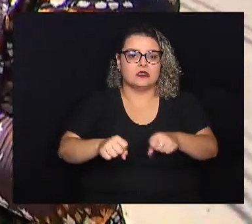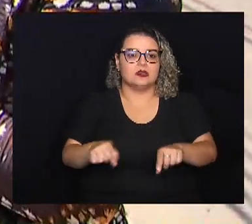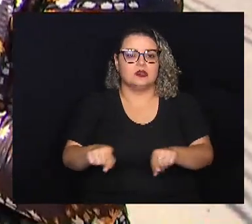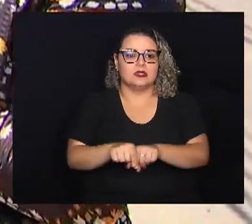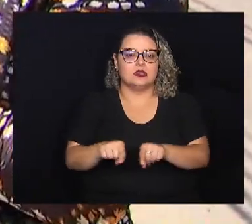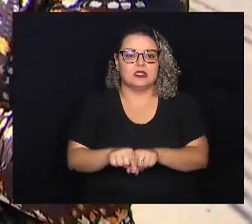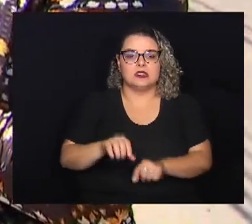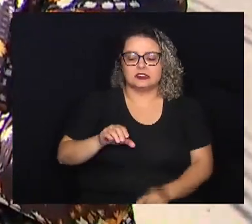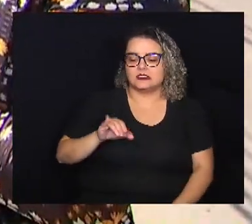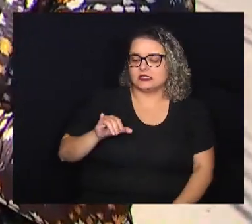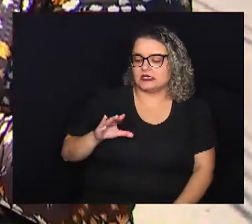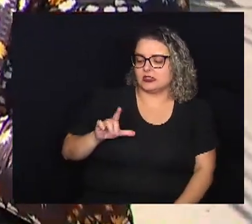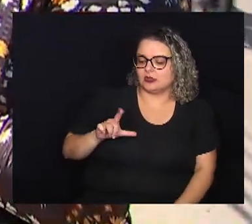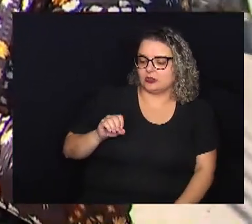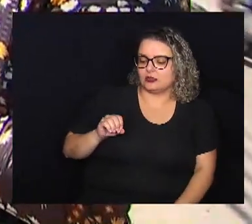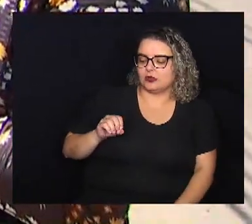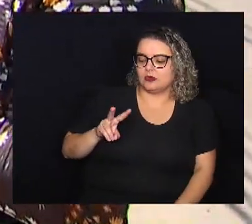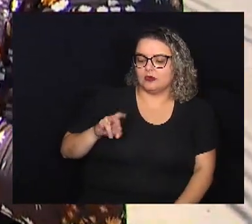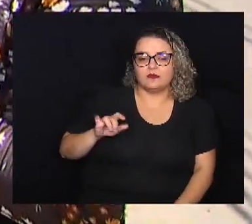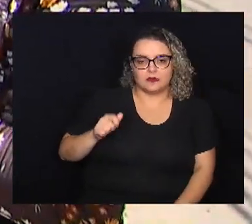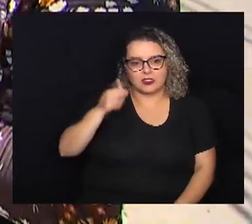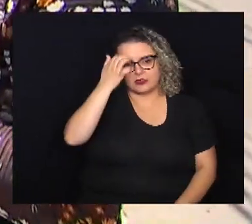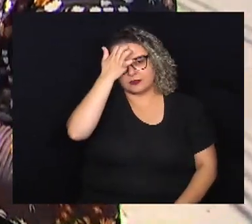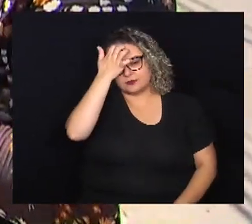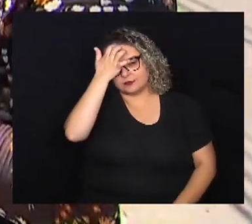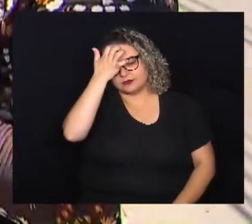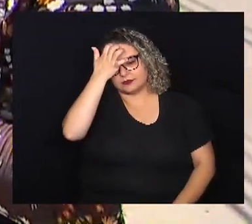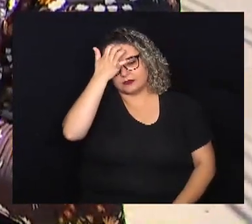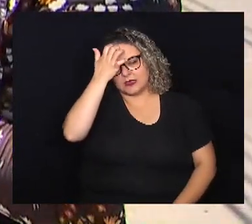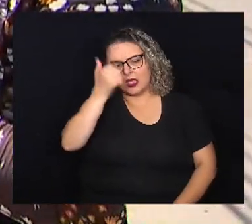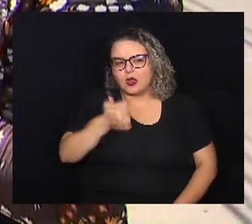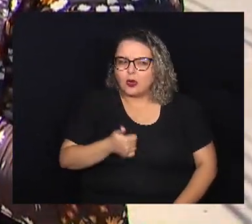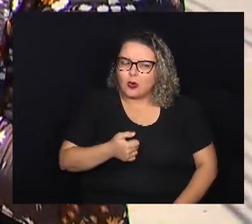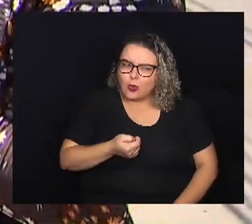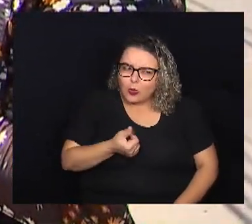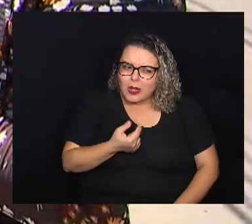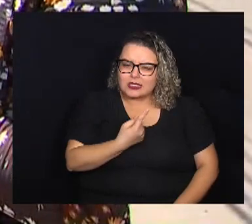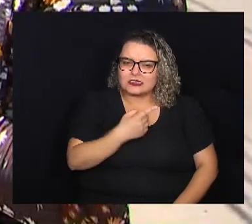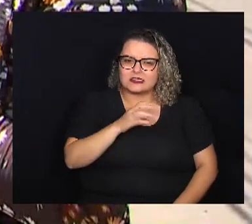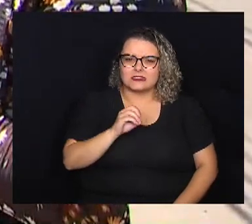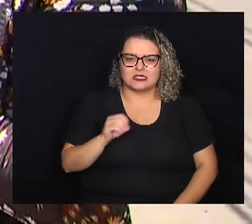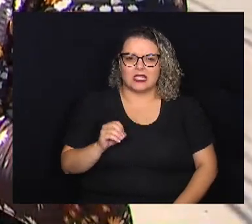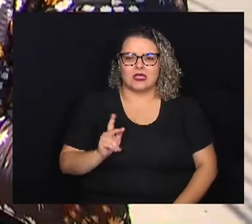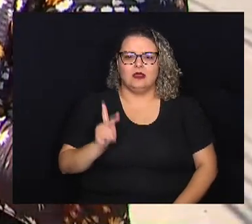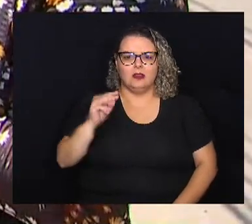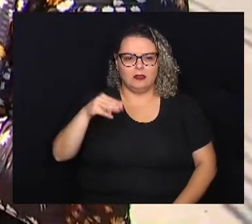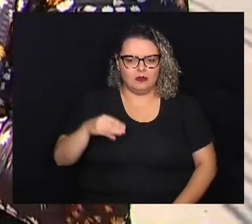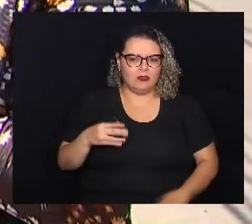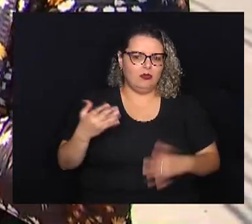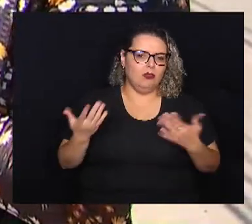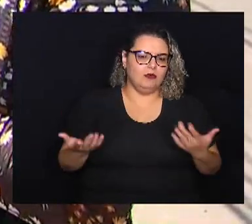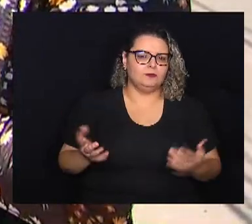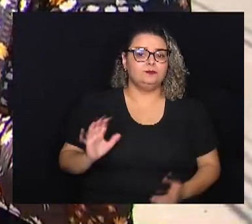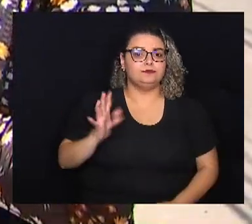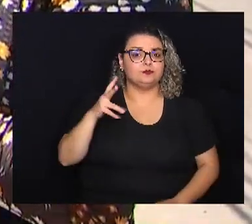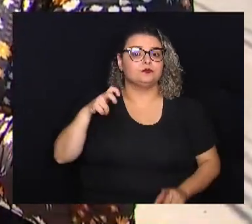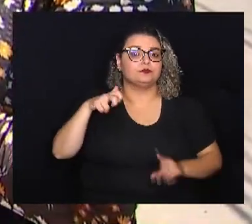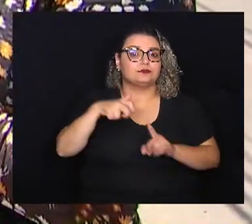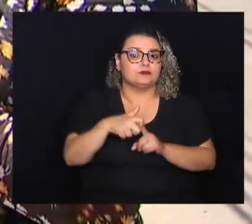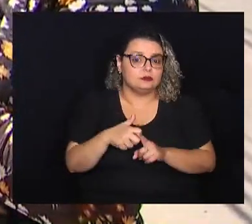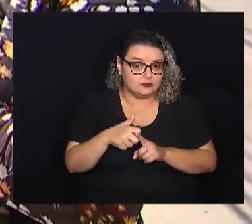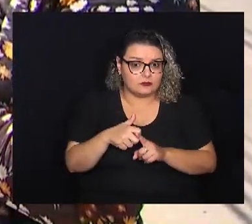ciclovia, né? Entre ciclofaixa e ciclovia, quase 100 quilômetros. E aí, acontecendo acidentes com